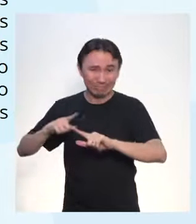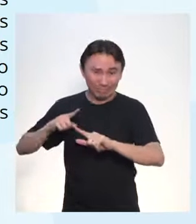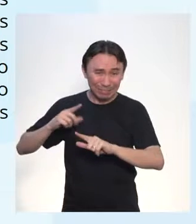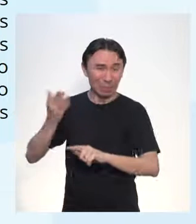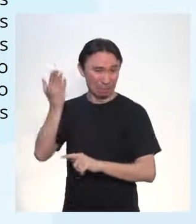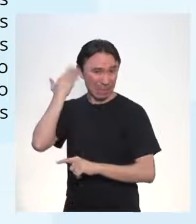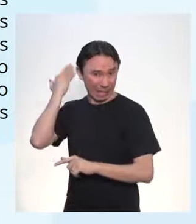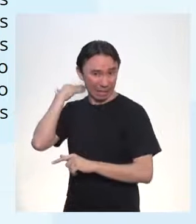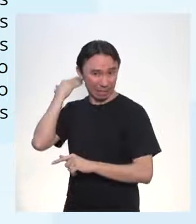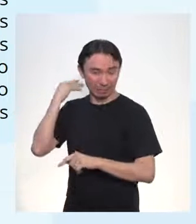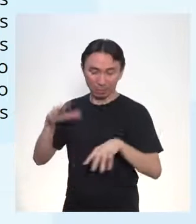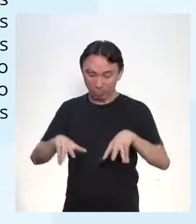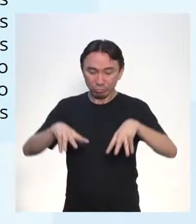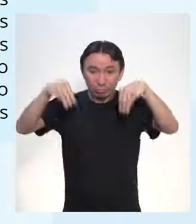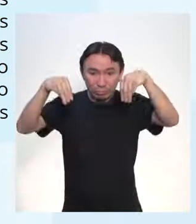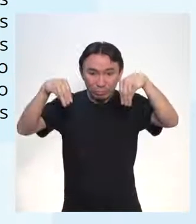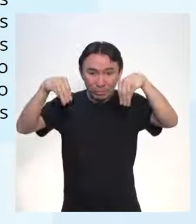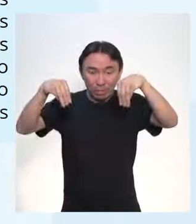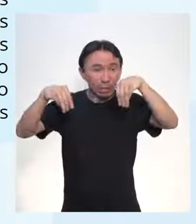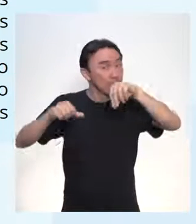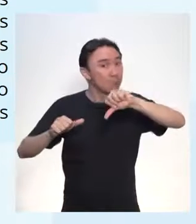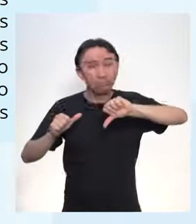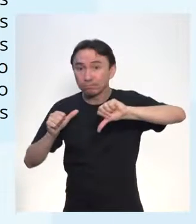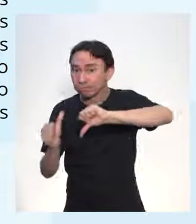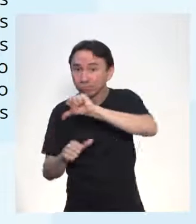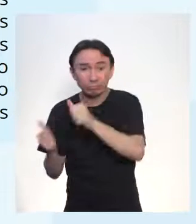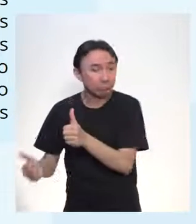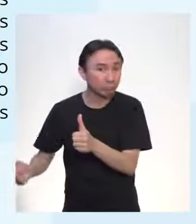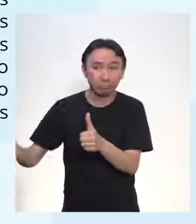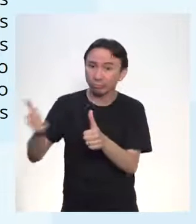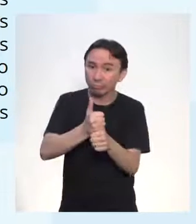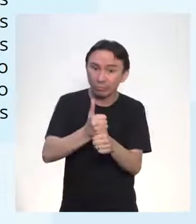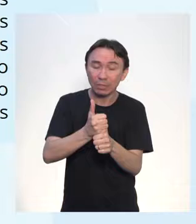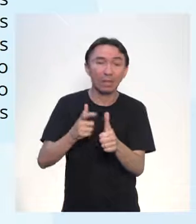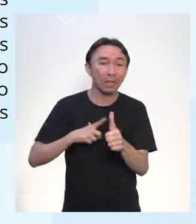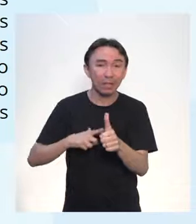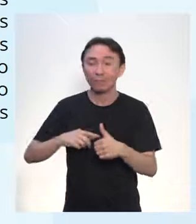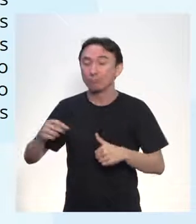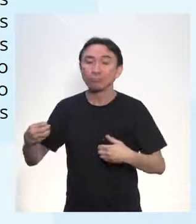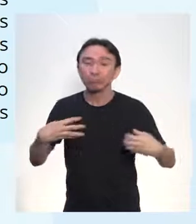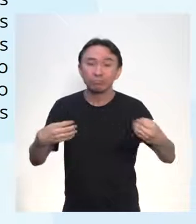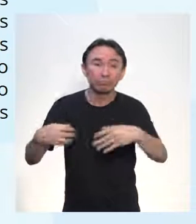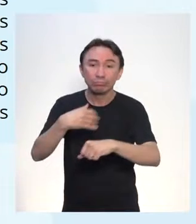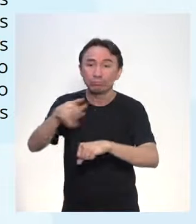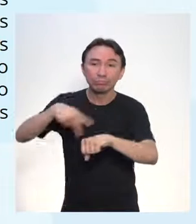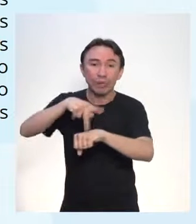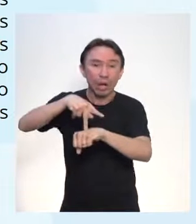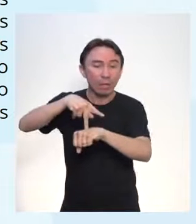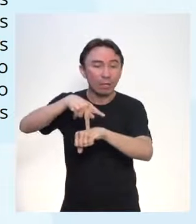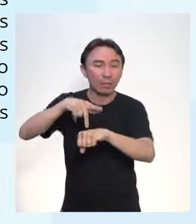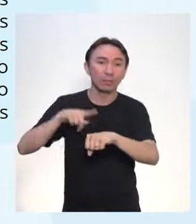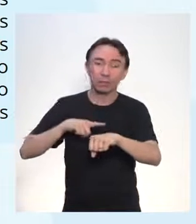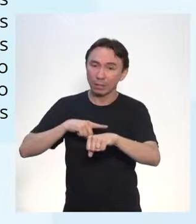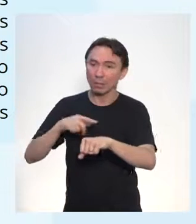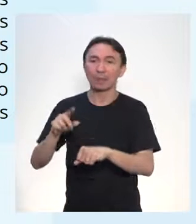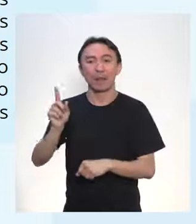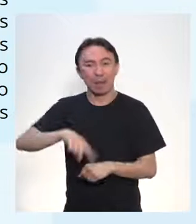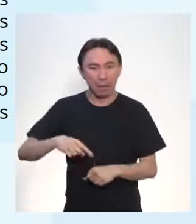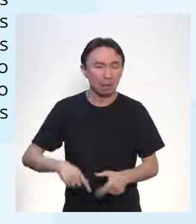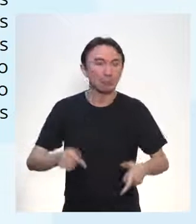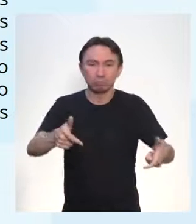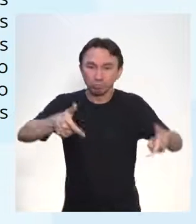medievais estavam sendo substituídas pelas novas nações-estado, centralizadas em forma de